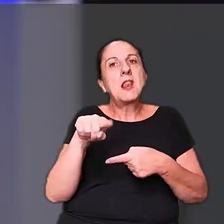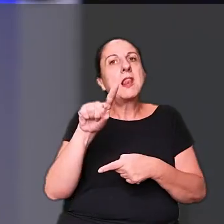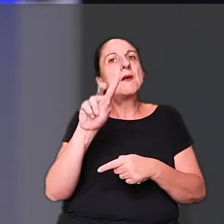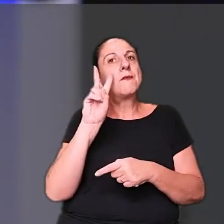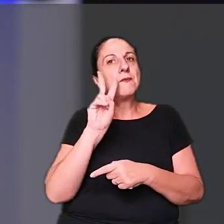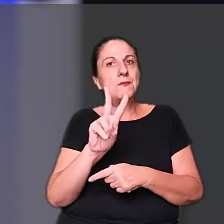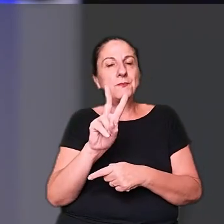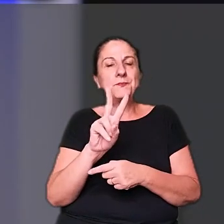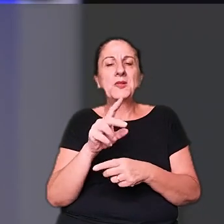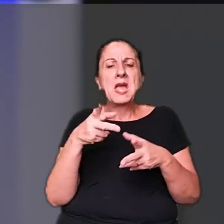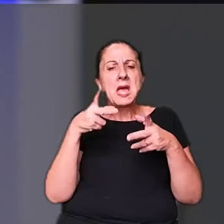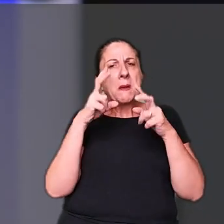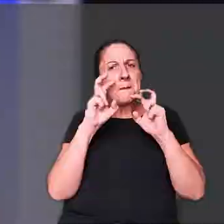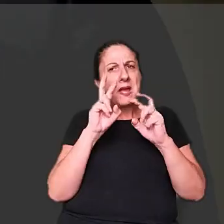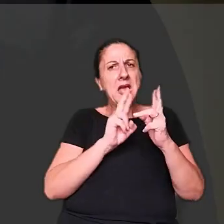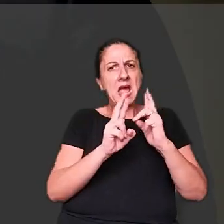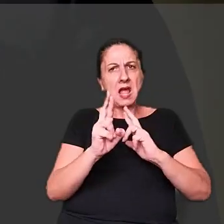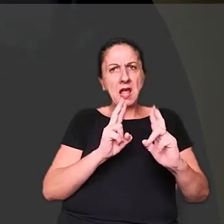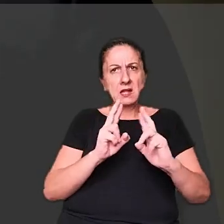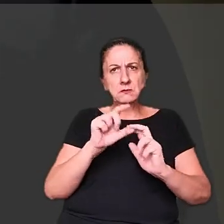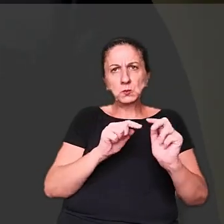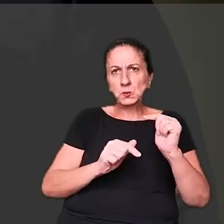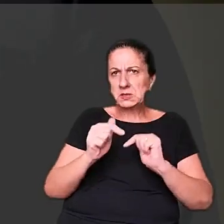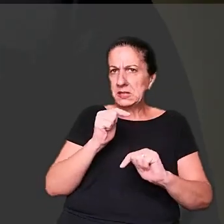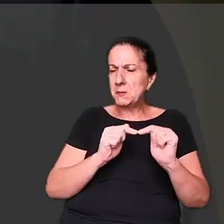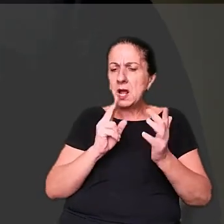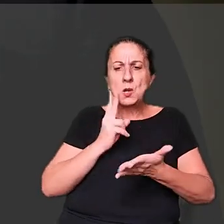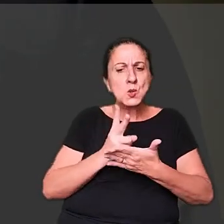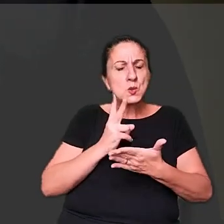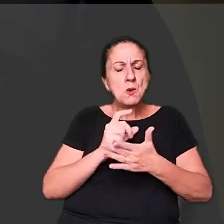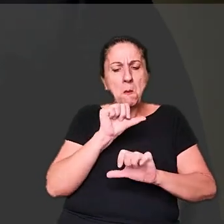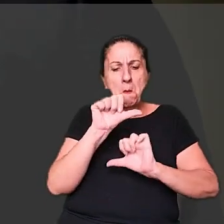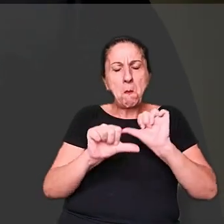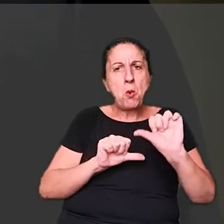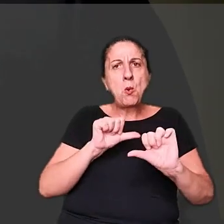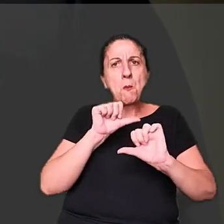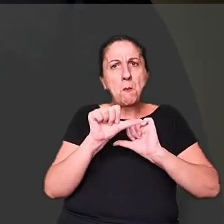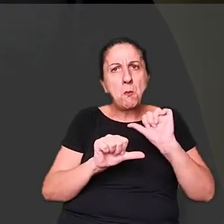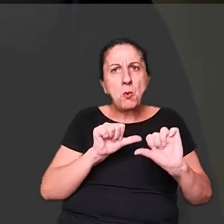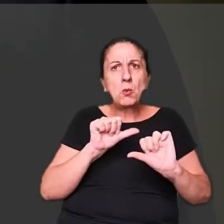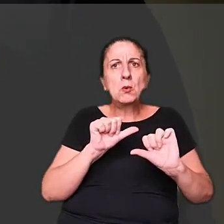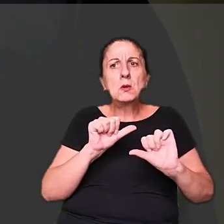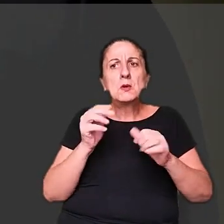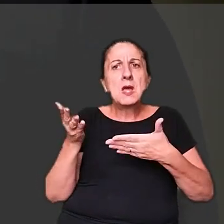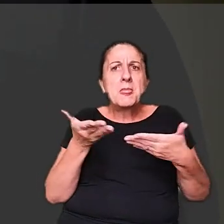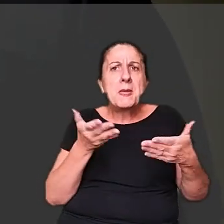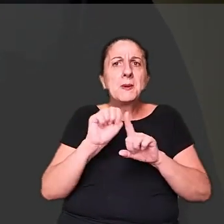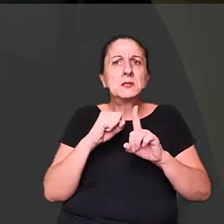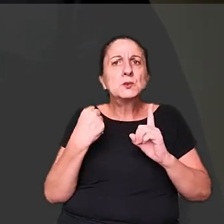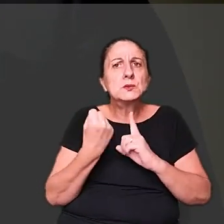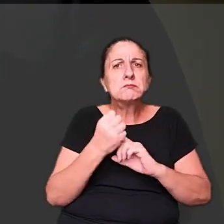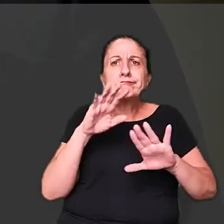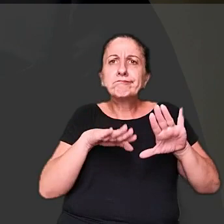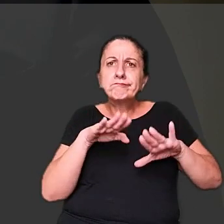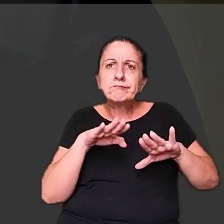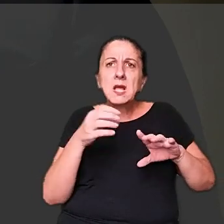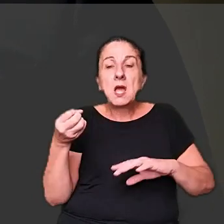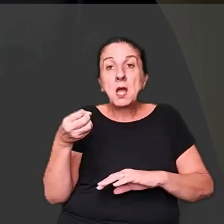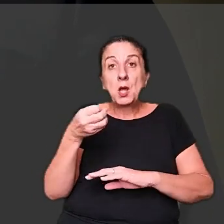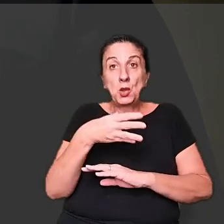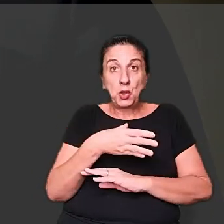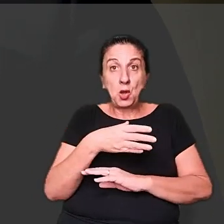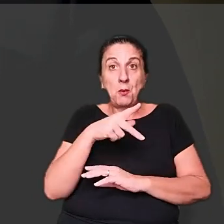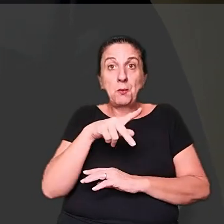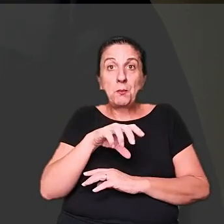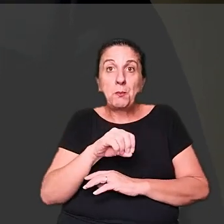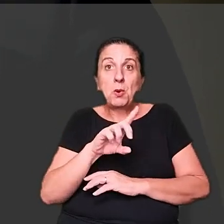e levados à mesa. A gente percebe que as relações de trabalho estão em constante mudança a partir das demandas da própria sociedade. Então a